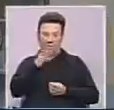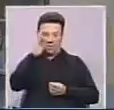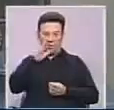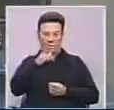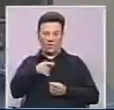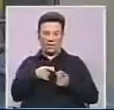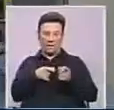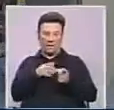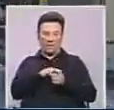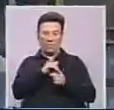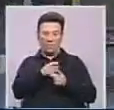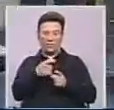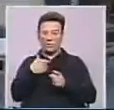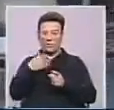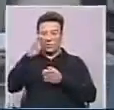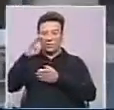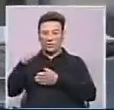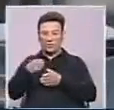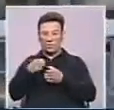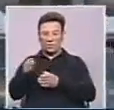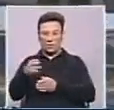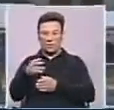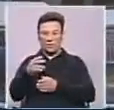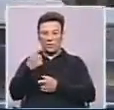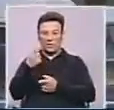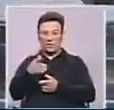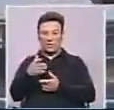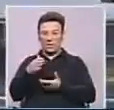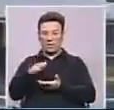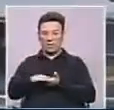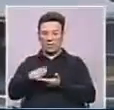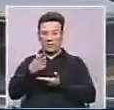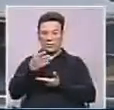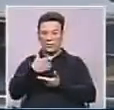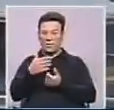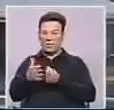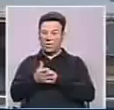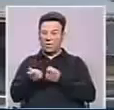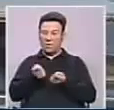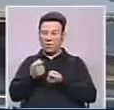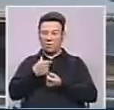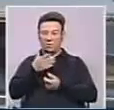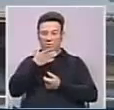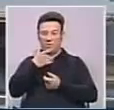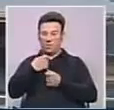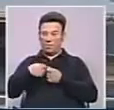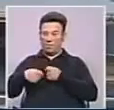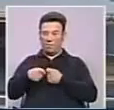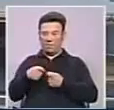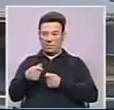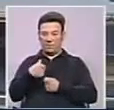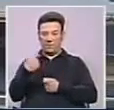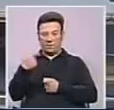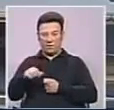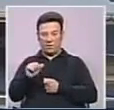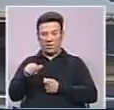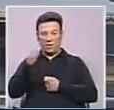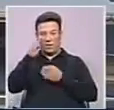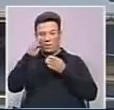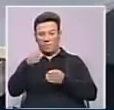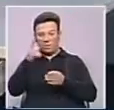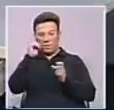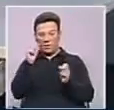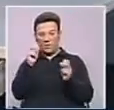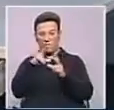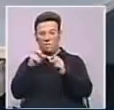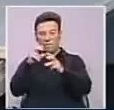dizer, que é fruto da estratégia assente numa flexibilidade organizacional que a Porcel tem e focada na inovação.